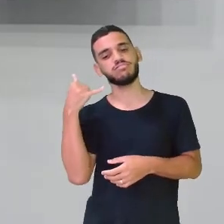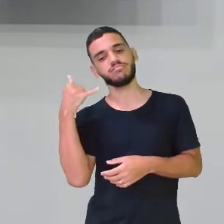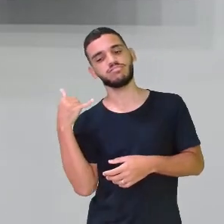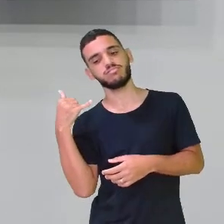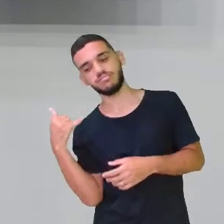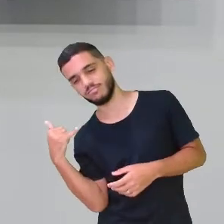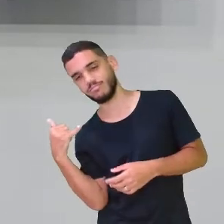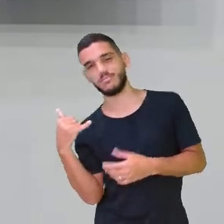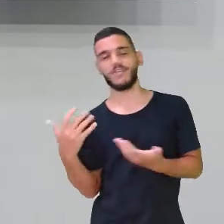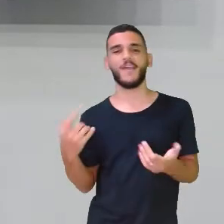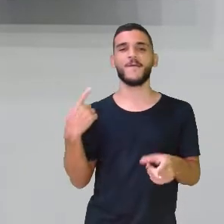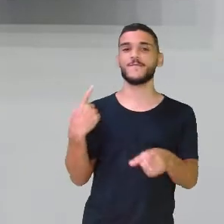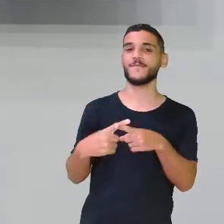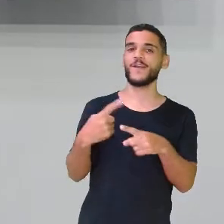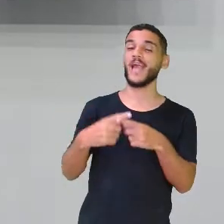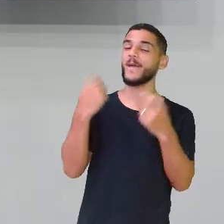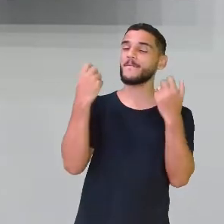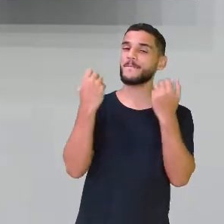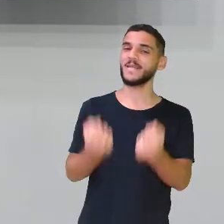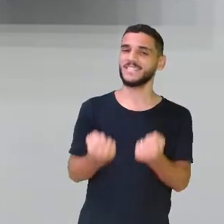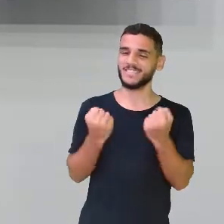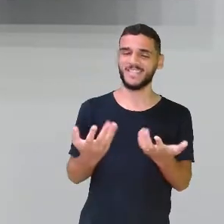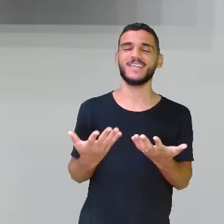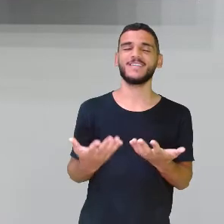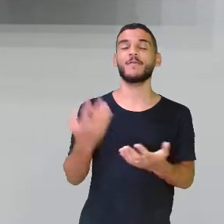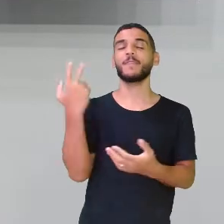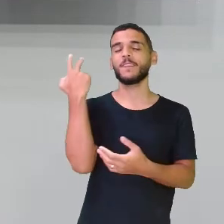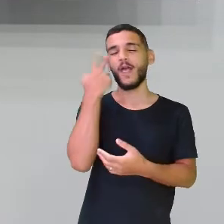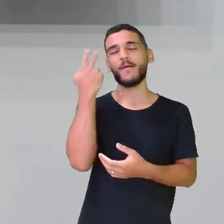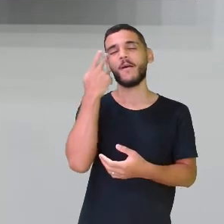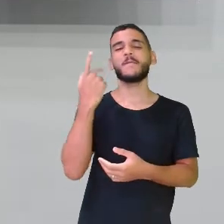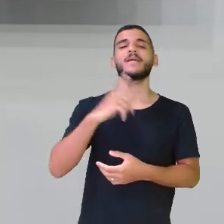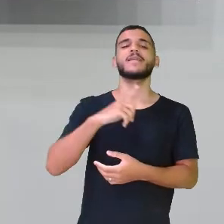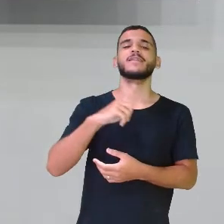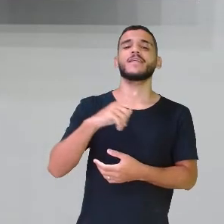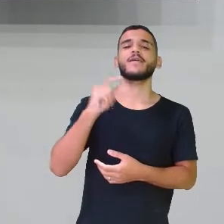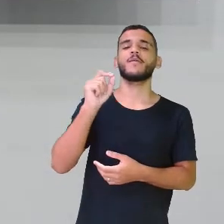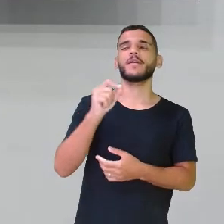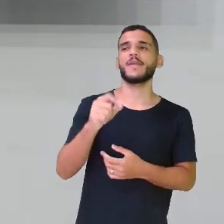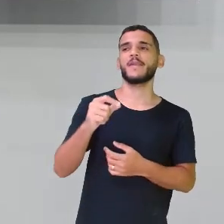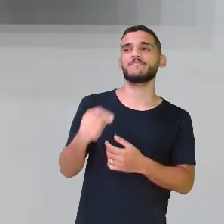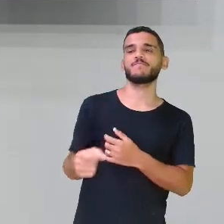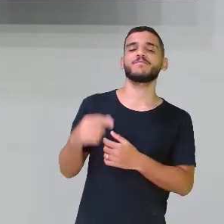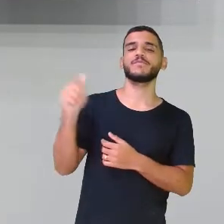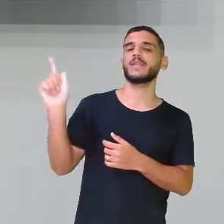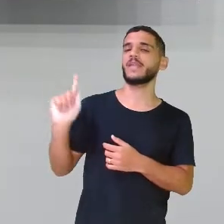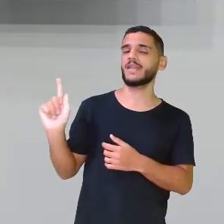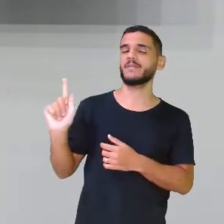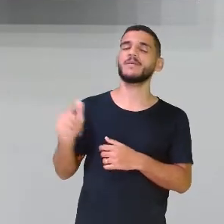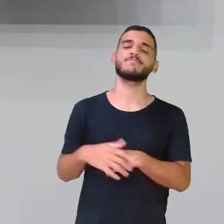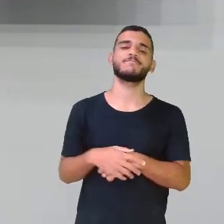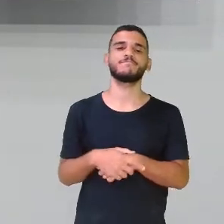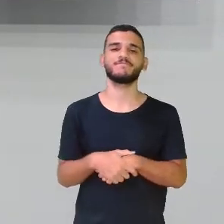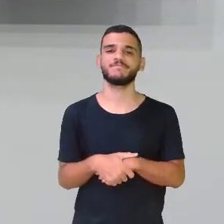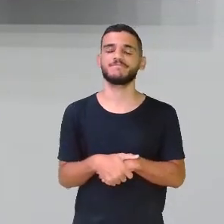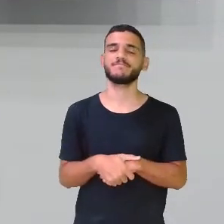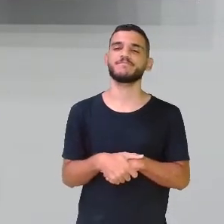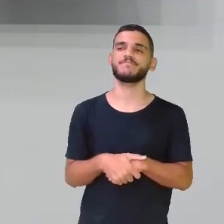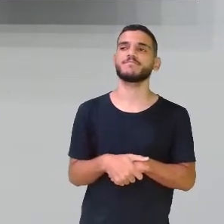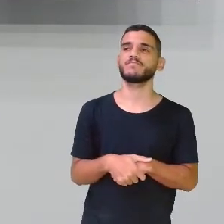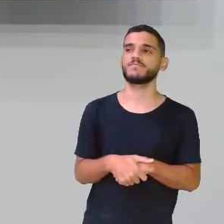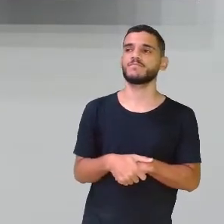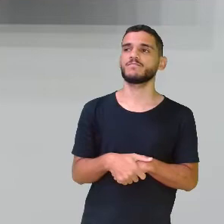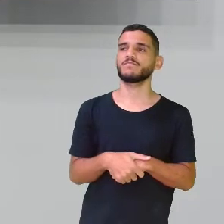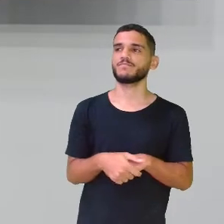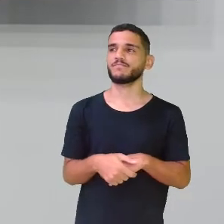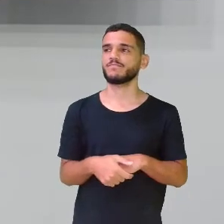não. Normalmente os nossos smartphones, eles têm um peso medido em gramas.